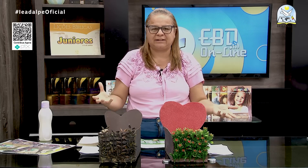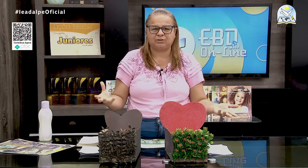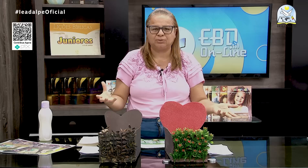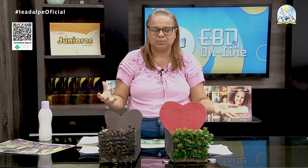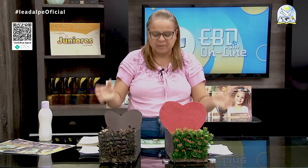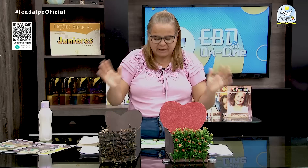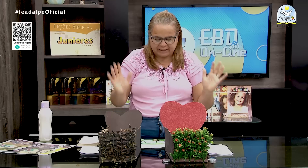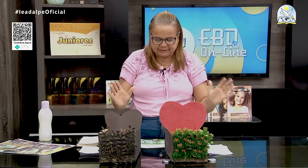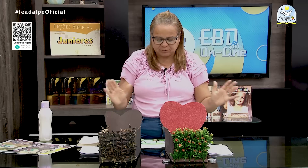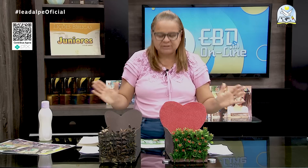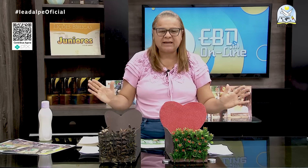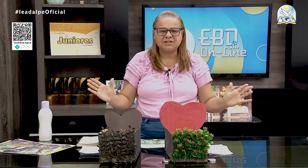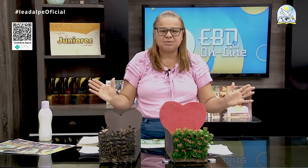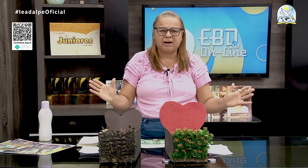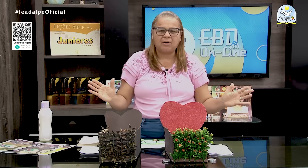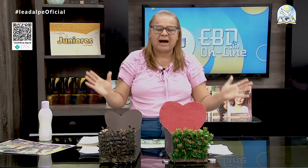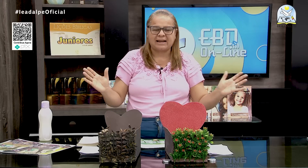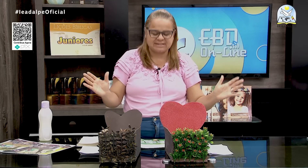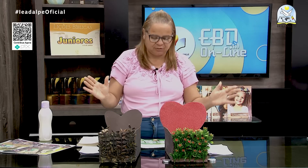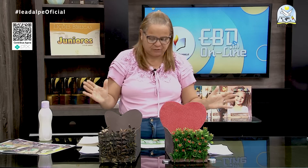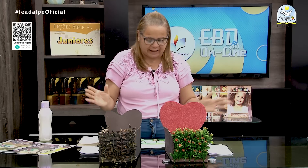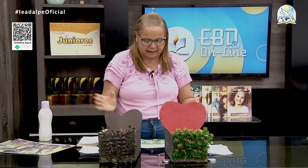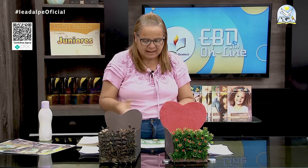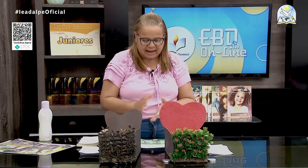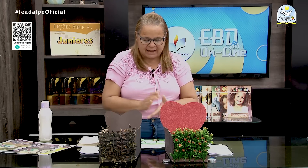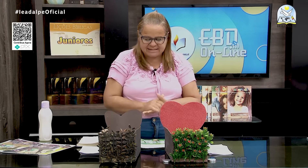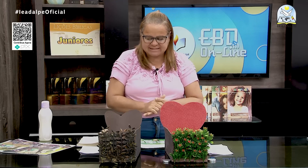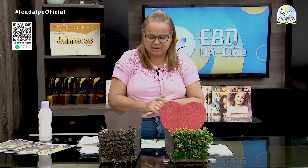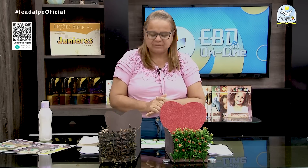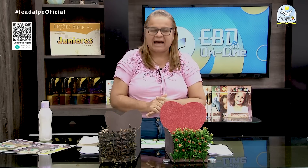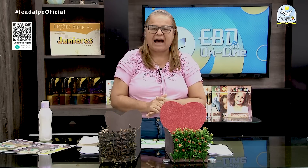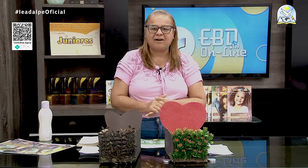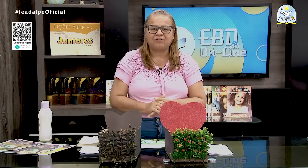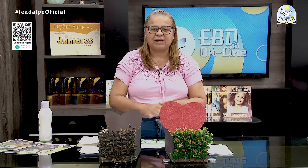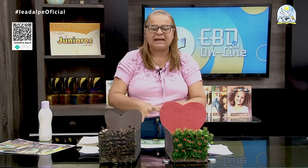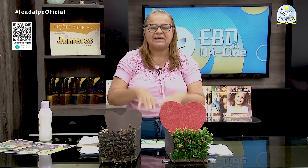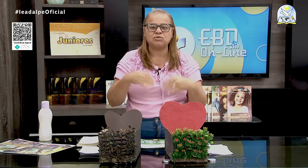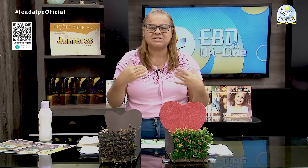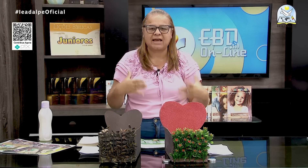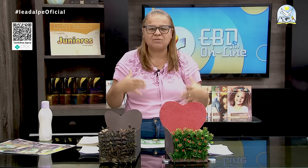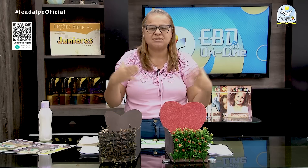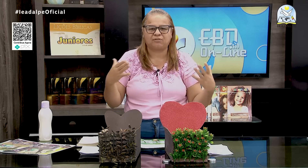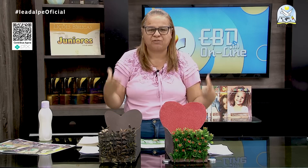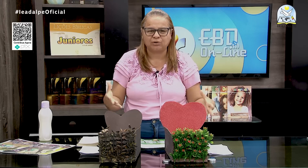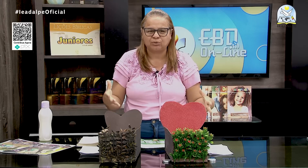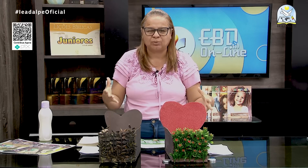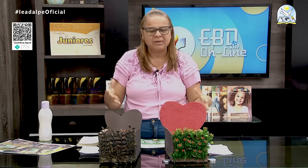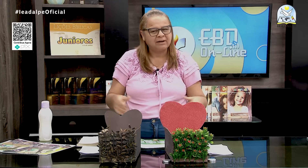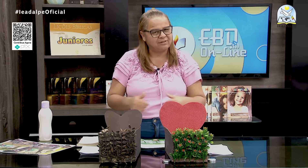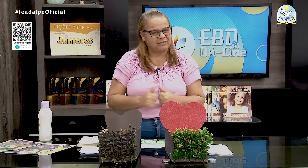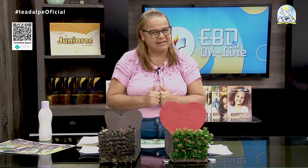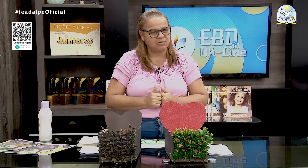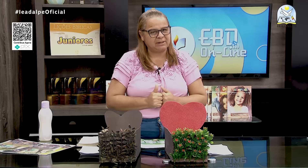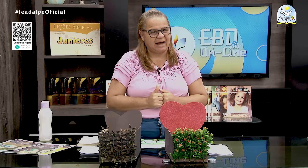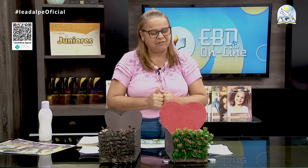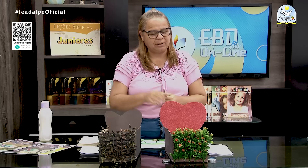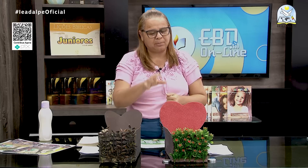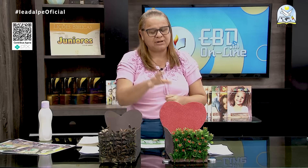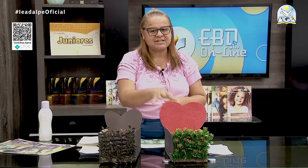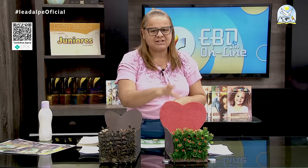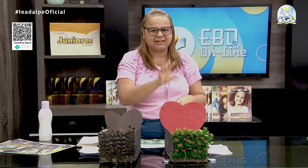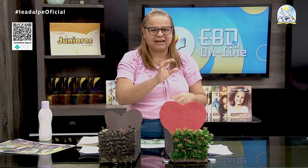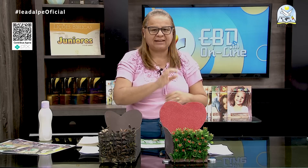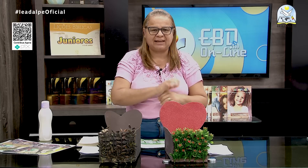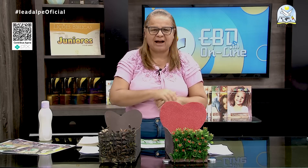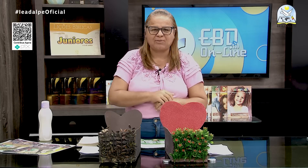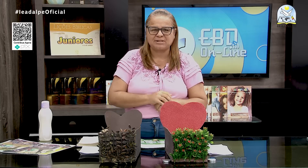participar de tudo então de antemão a lição fala a lição da árvore e os seus frutos vai falar sobre árvore